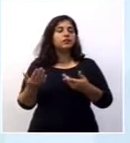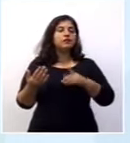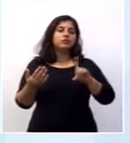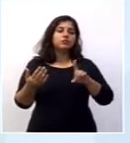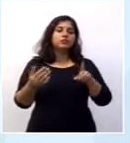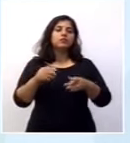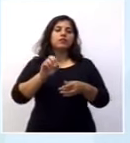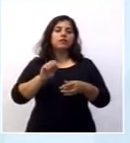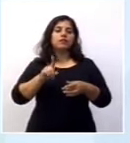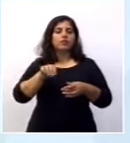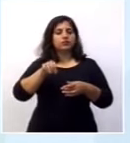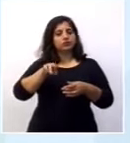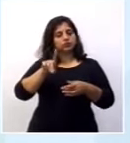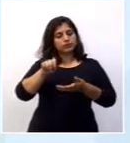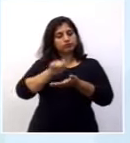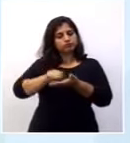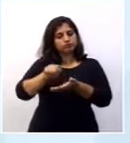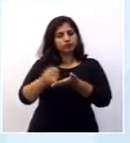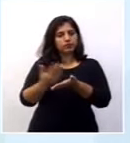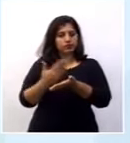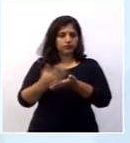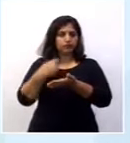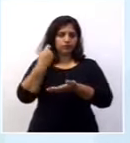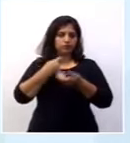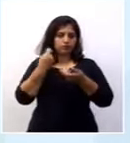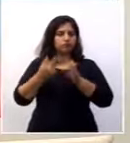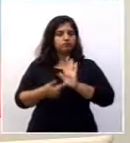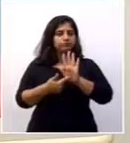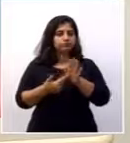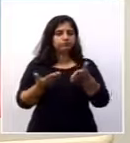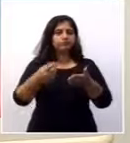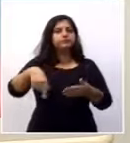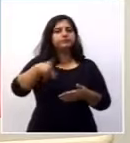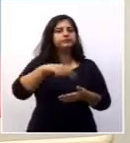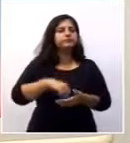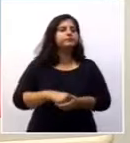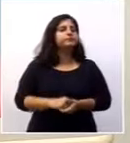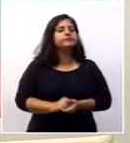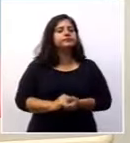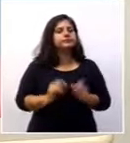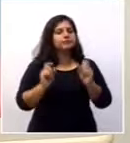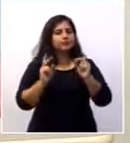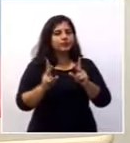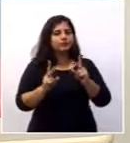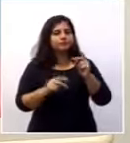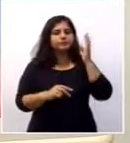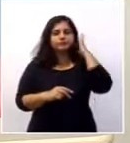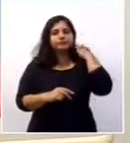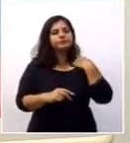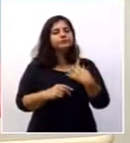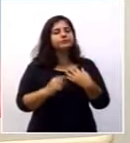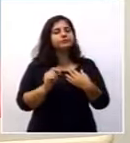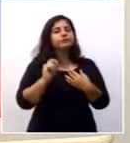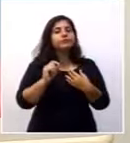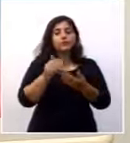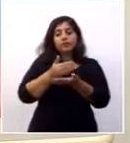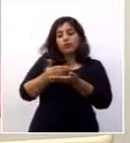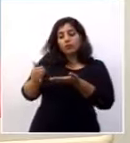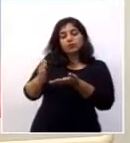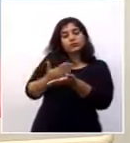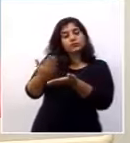o Alexandre Camilo, que é o autor do livro que eu vou estar apresentando para vocês. Ok? Aqui no início do